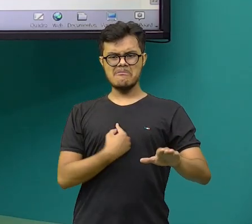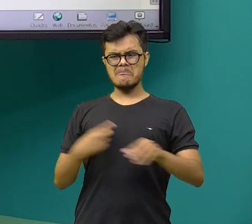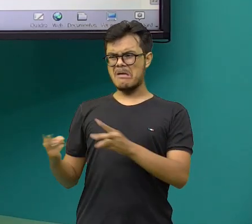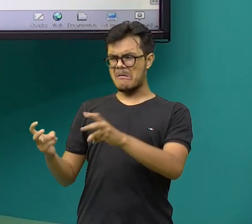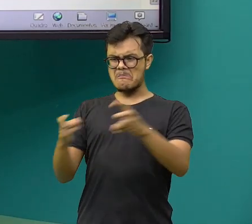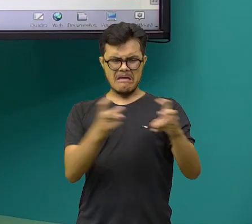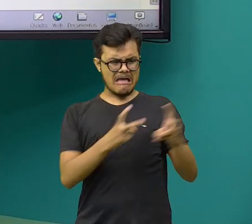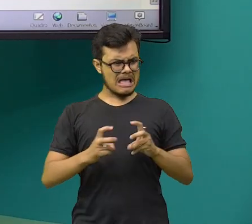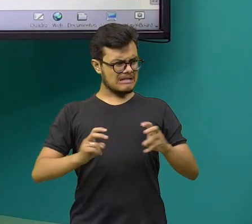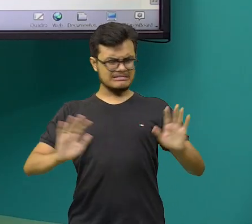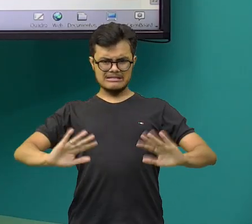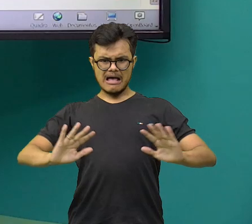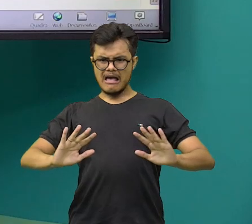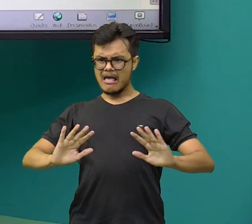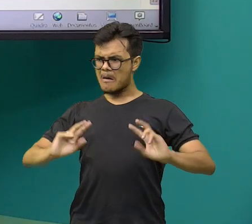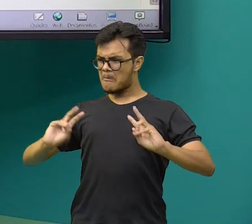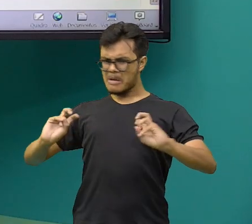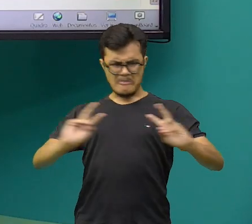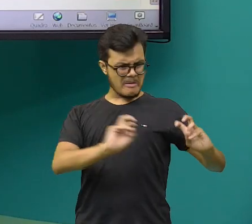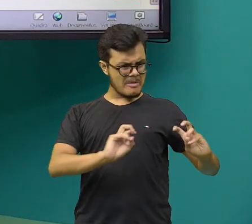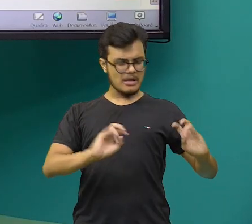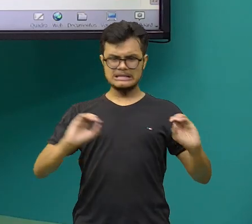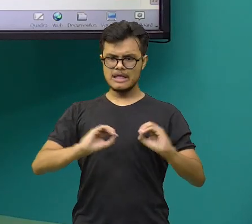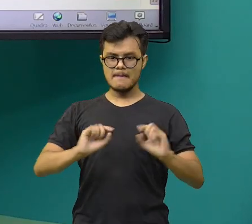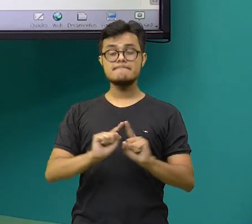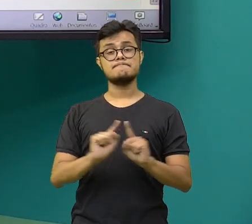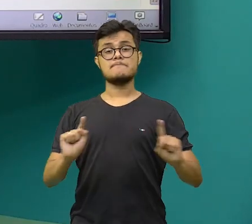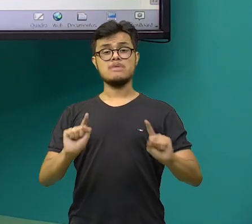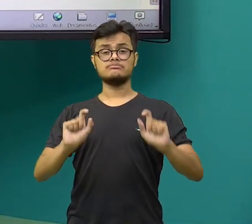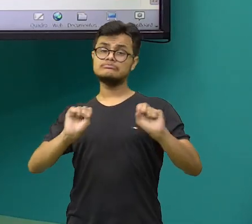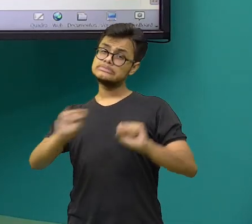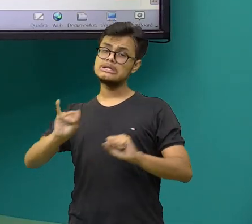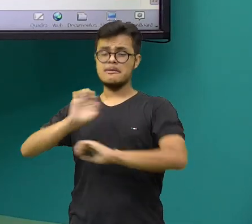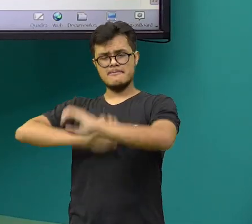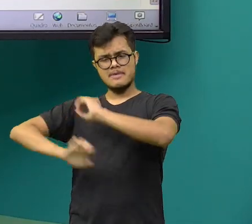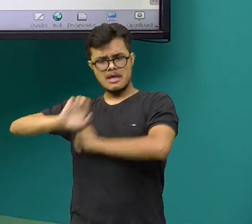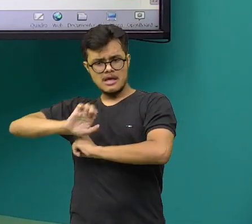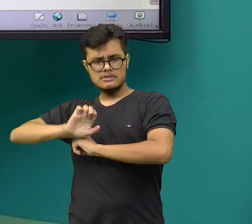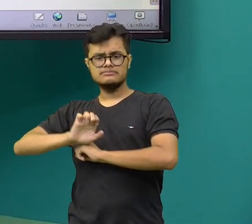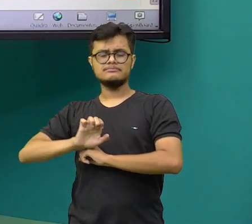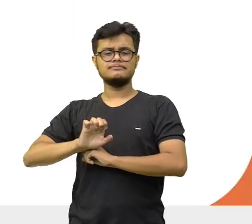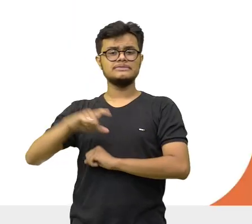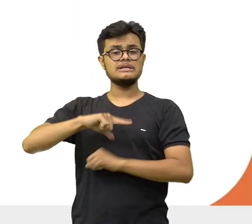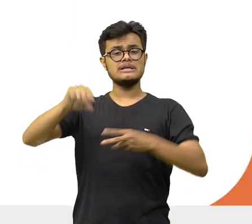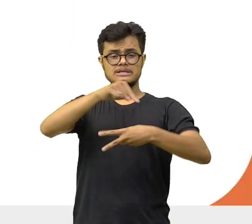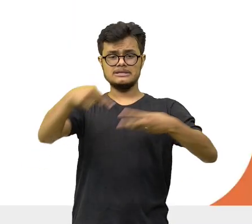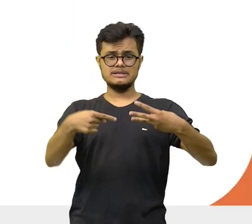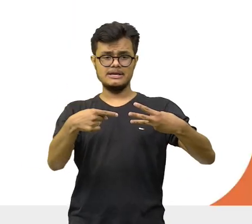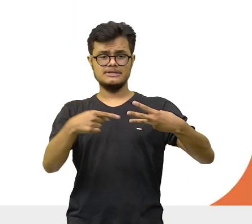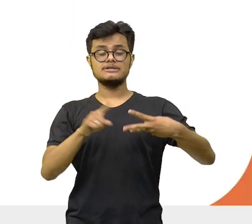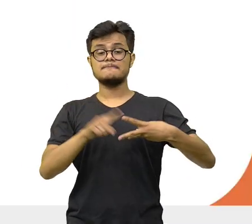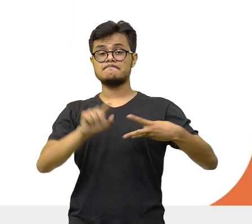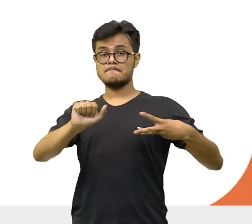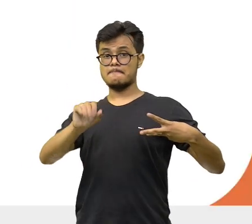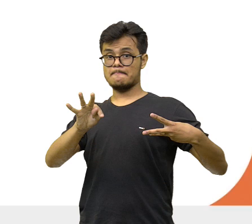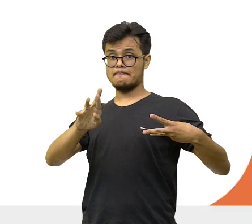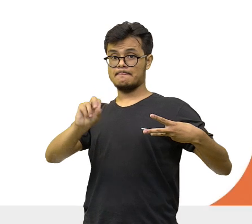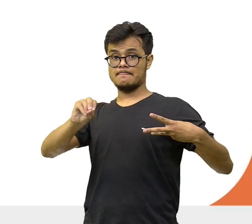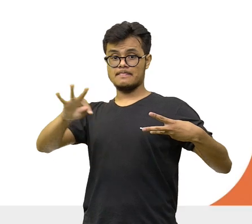desapercebidos, mas esses processos de trocas de cargas elétricas são três, são